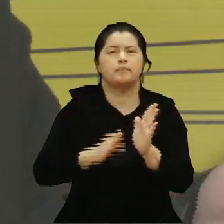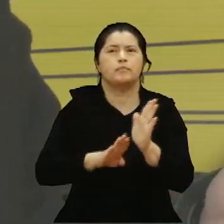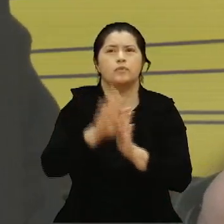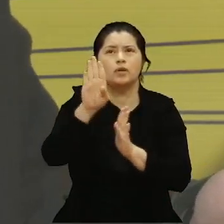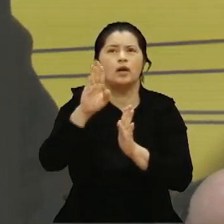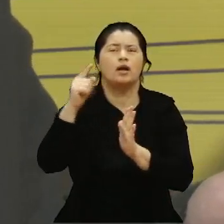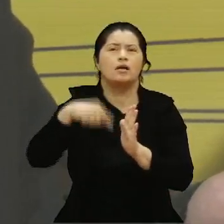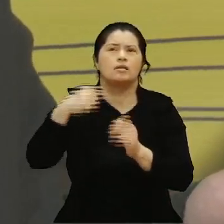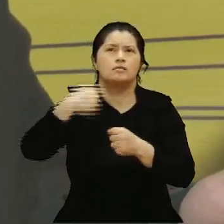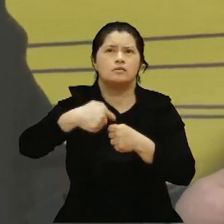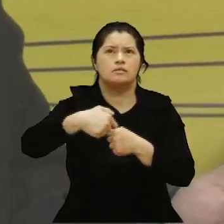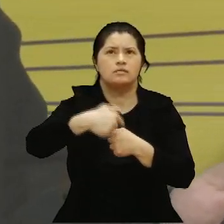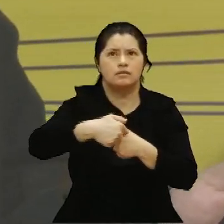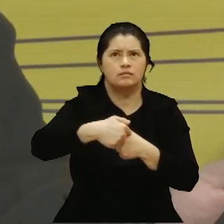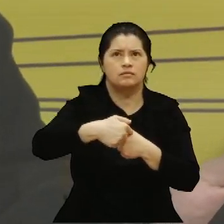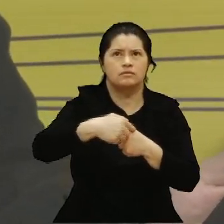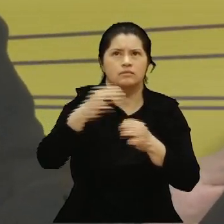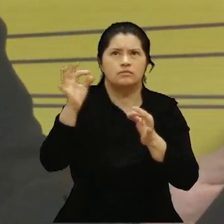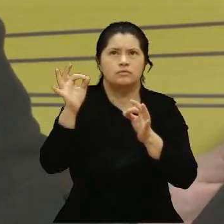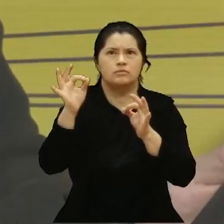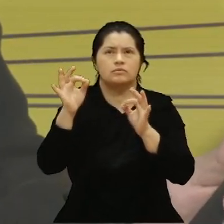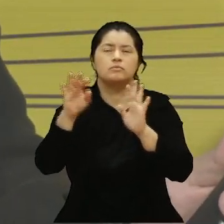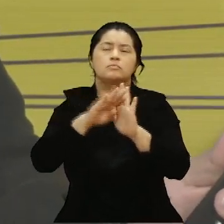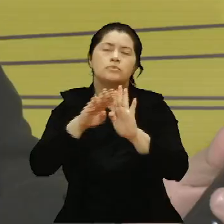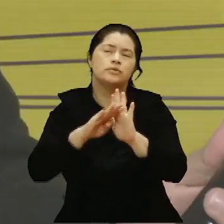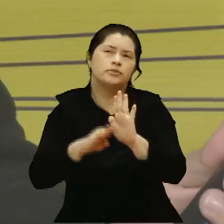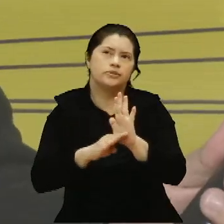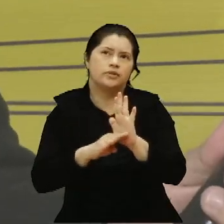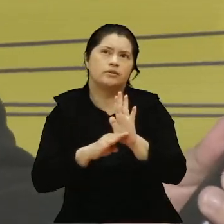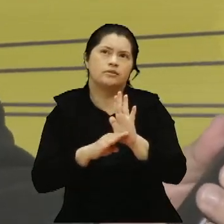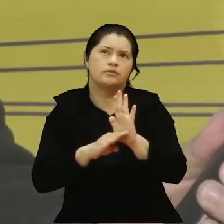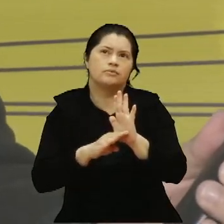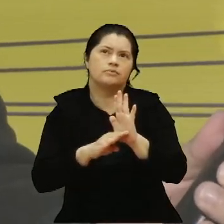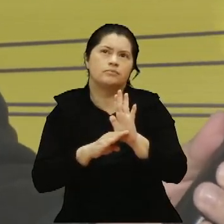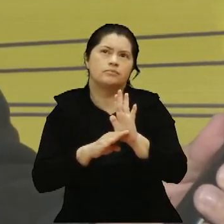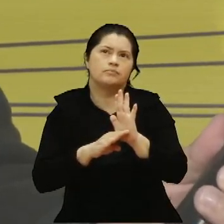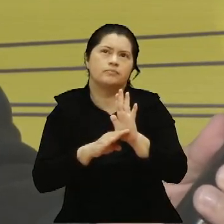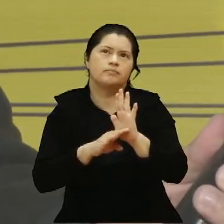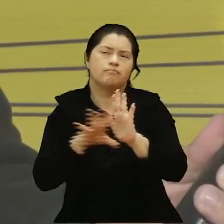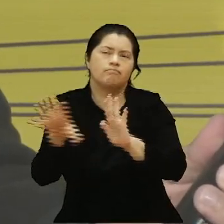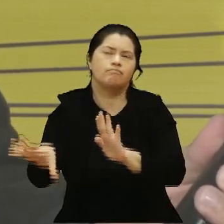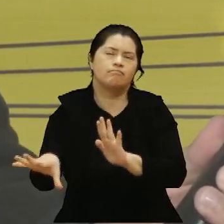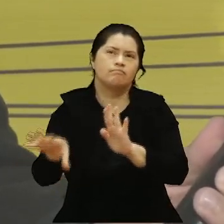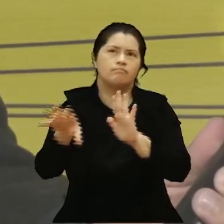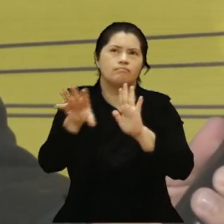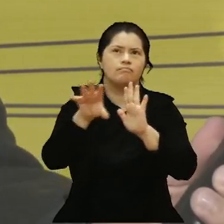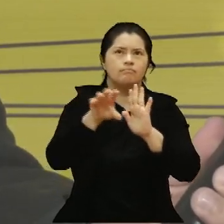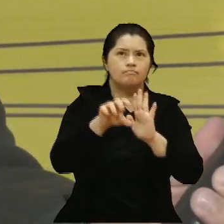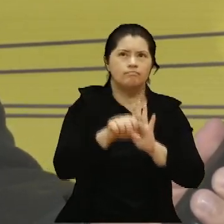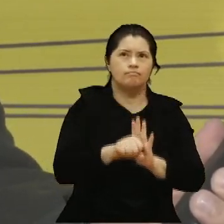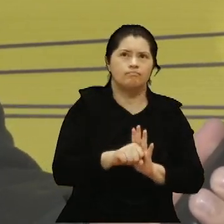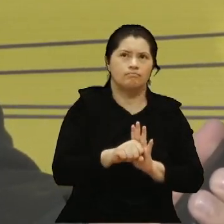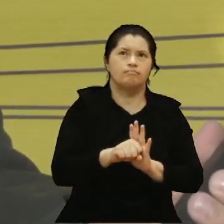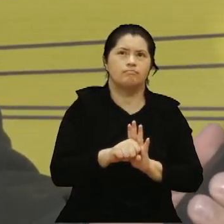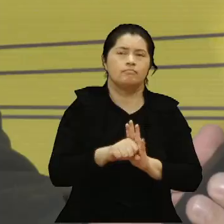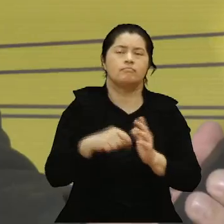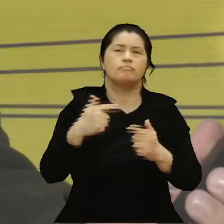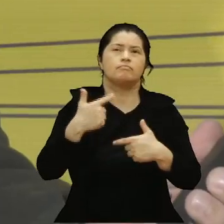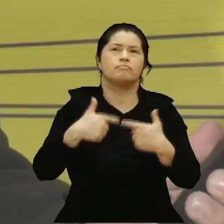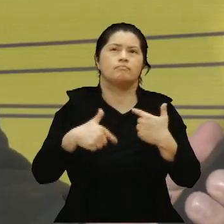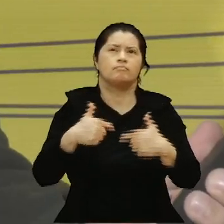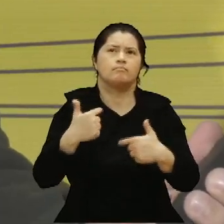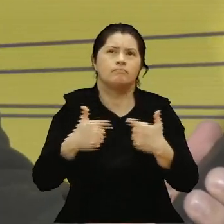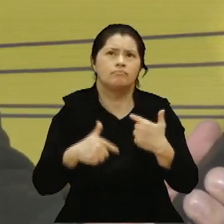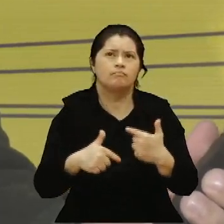Os projetos, eles são um projeto de resgate e que trabalha